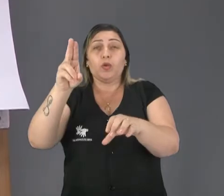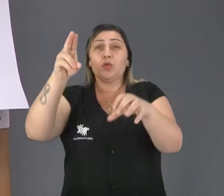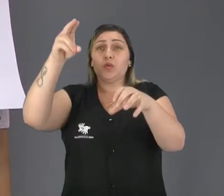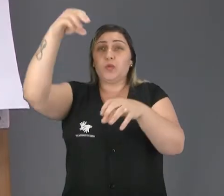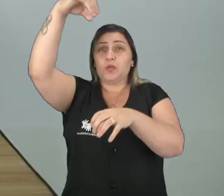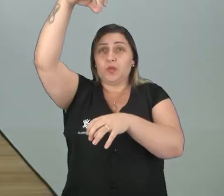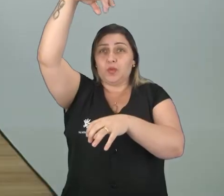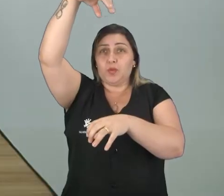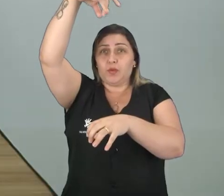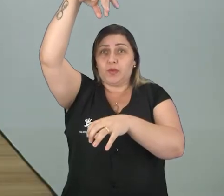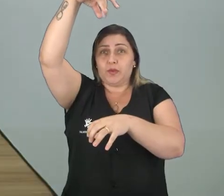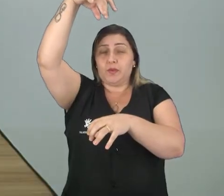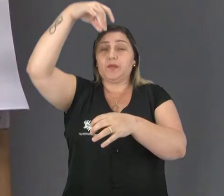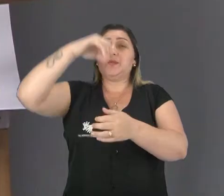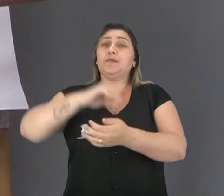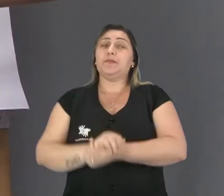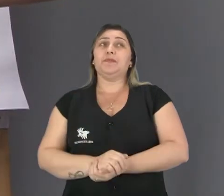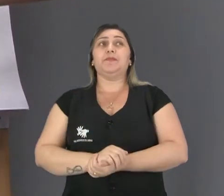chuveiro?